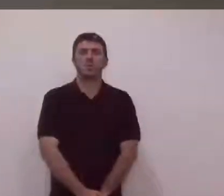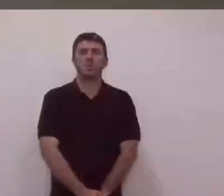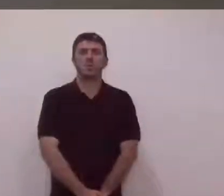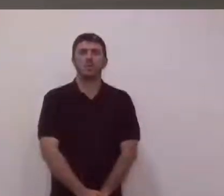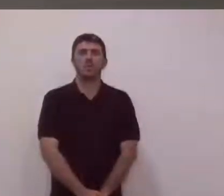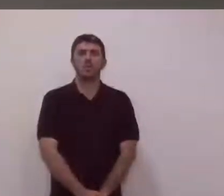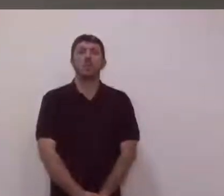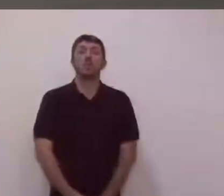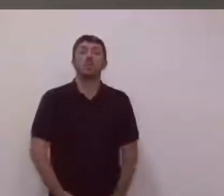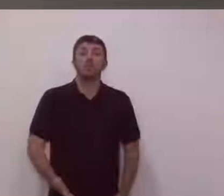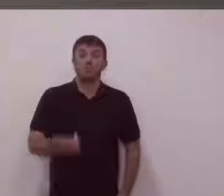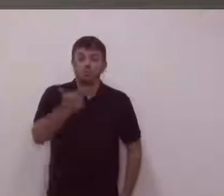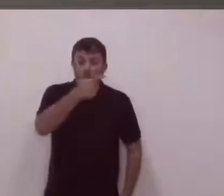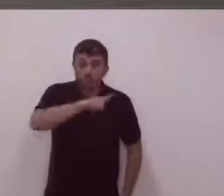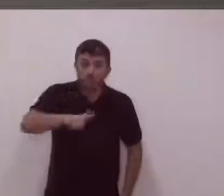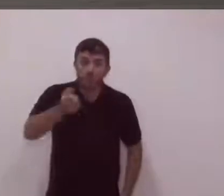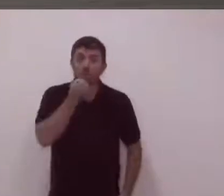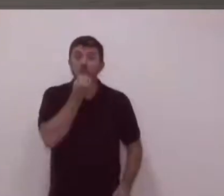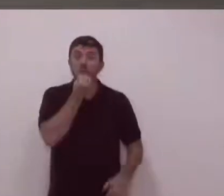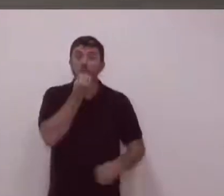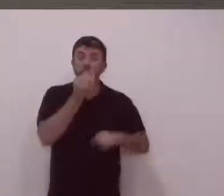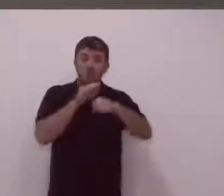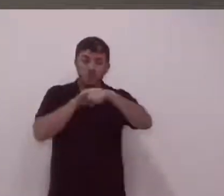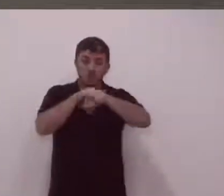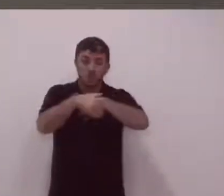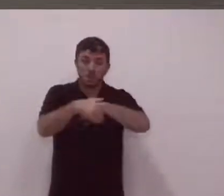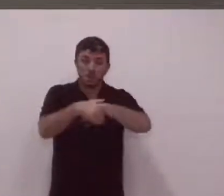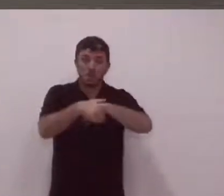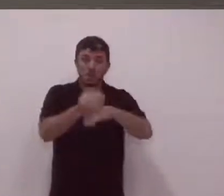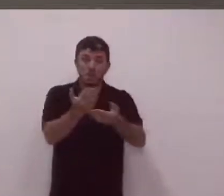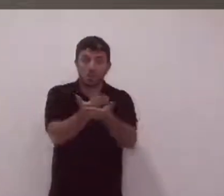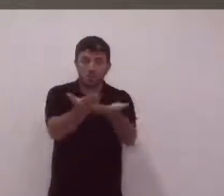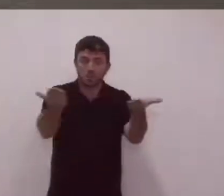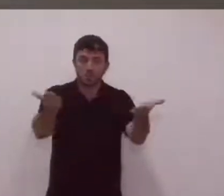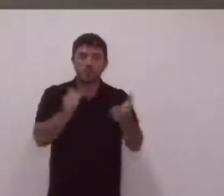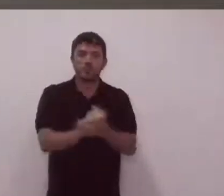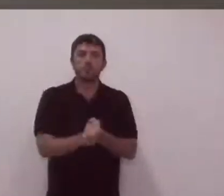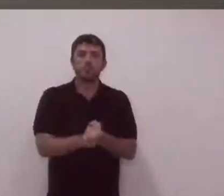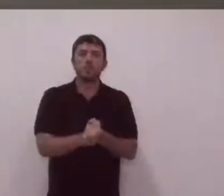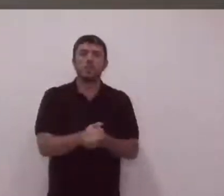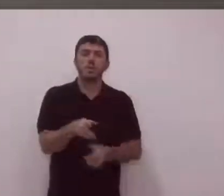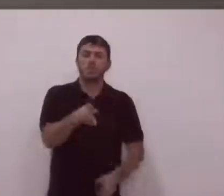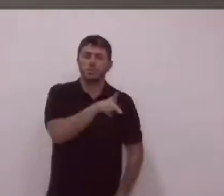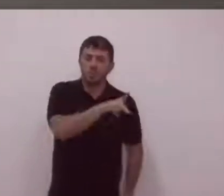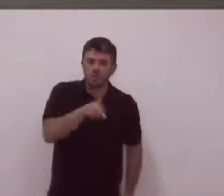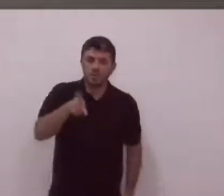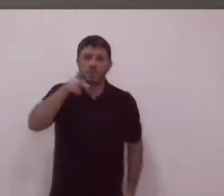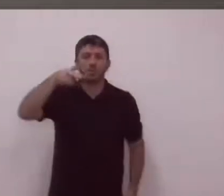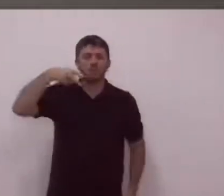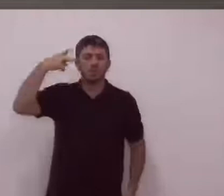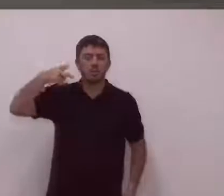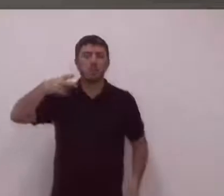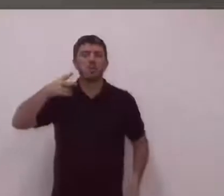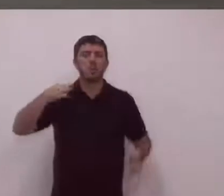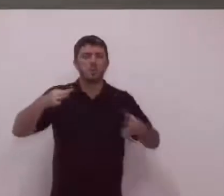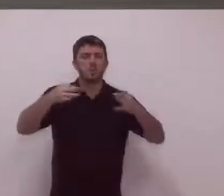novamente muito boa noite a todos senhor presidente senhores vereadores todos presentes